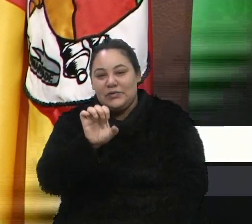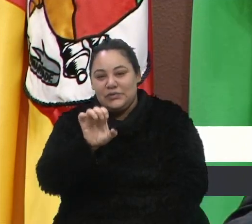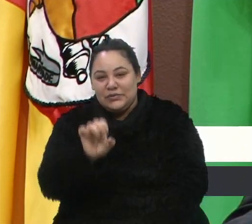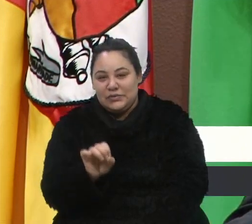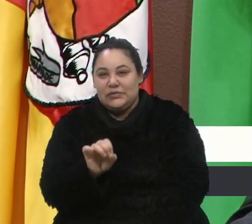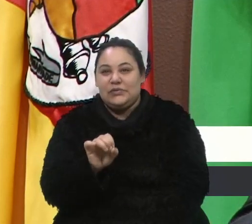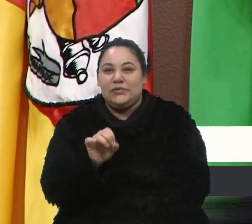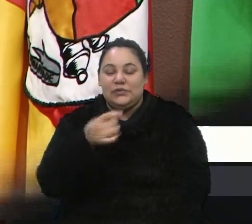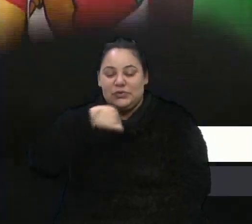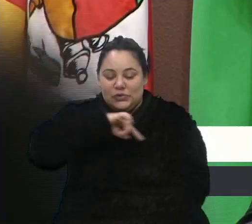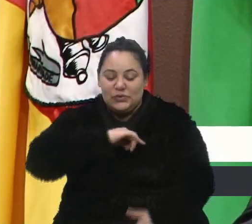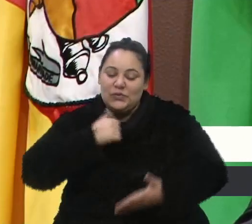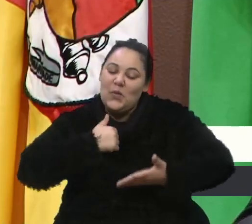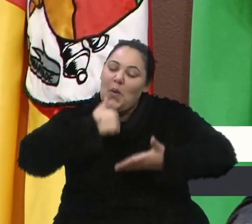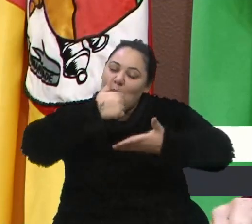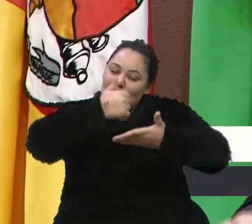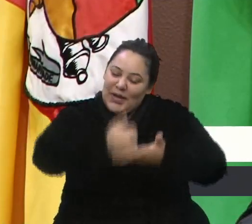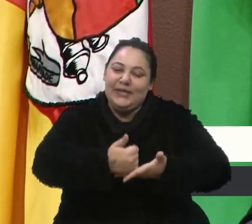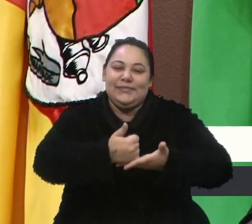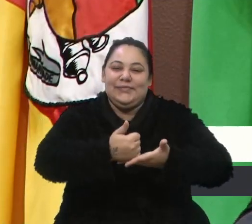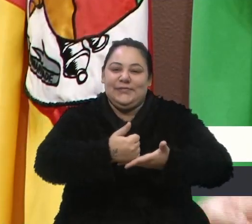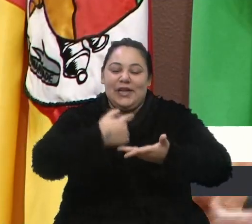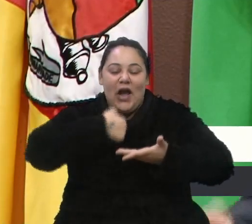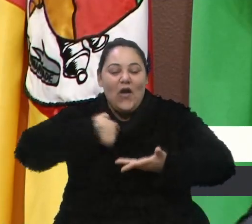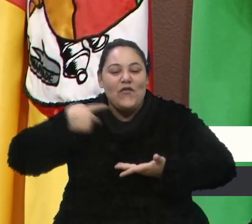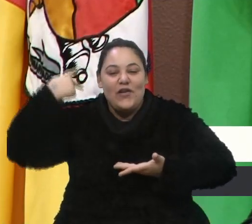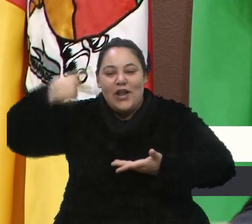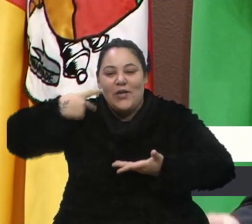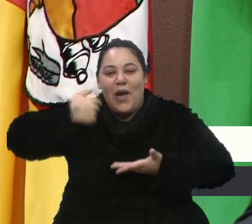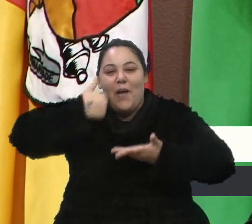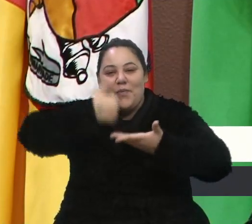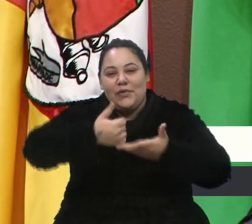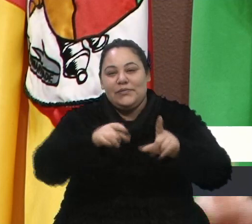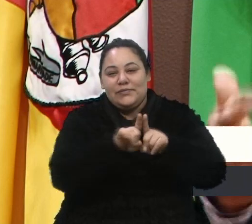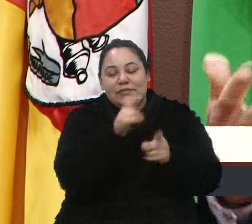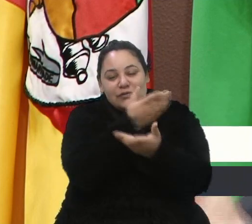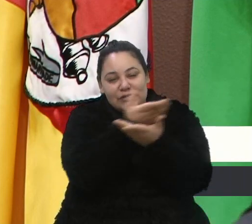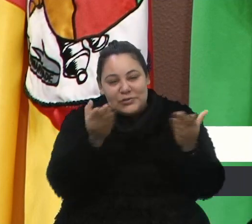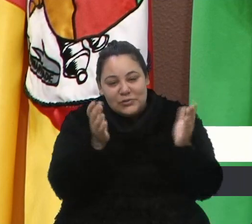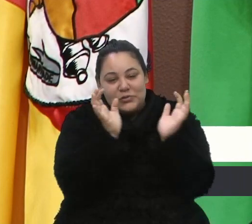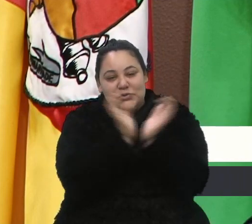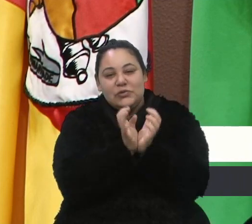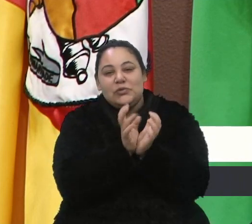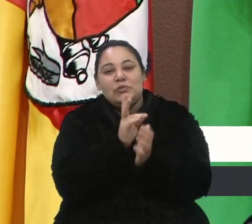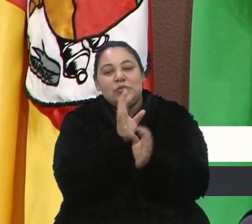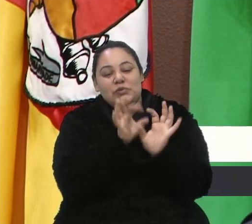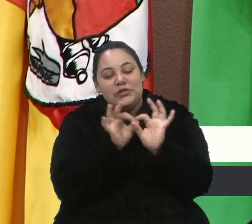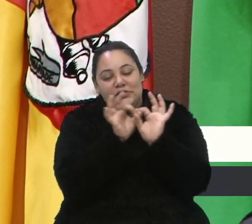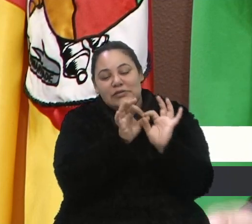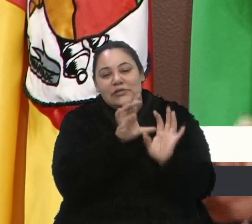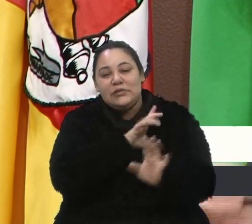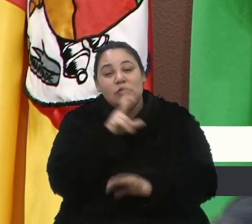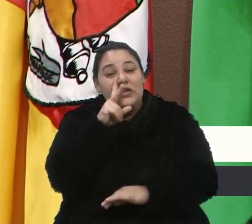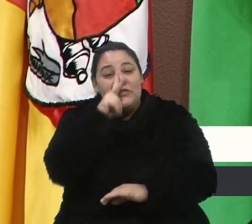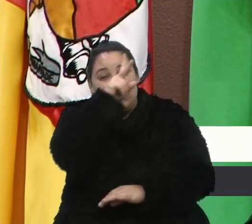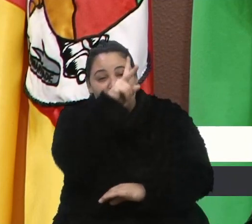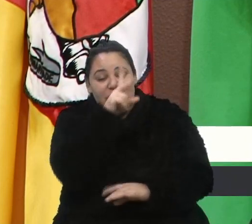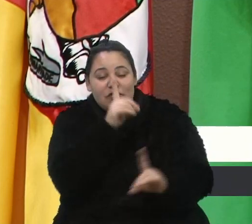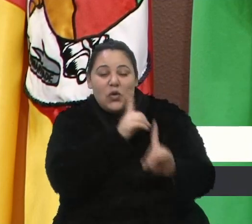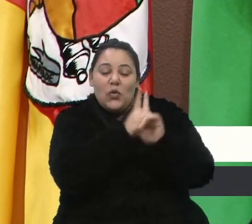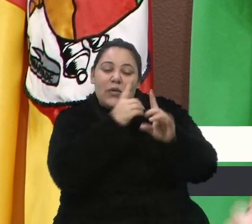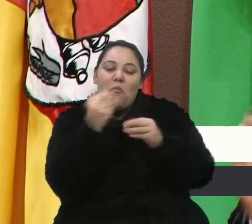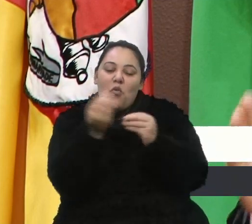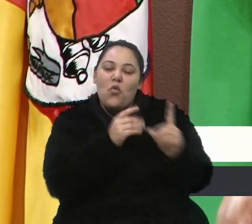esse vereador. Vocês são um grupo de união, onde vocês têm muita força e buscarão muitos